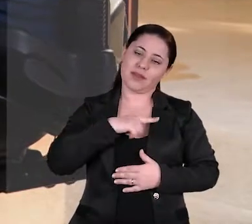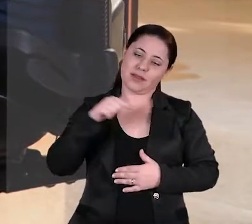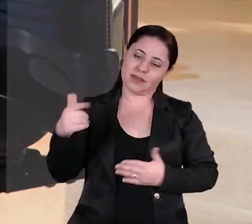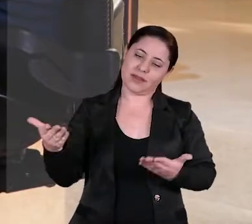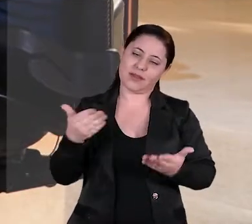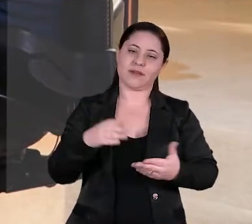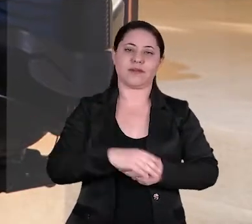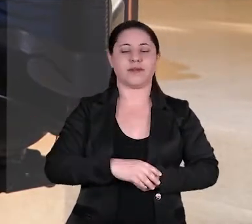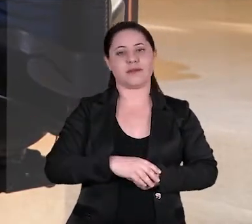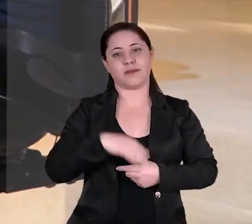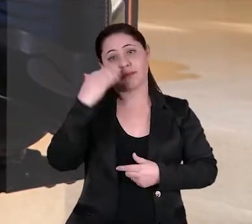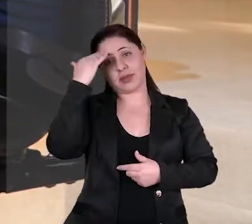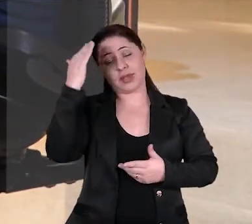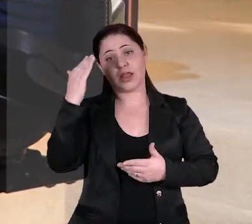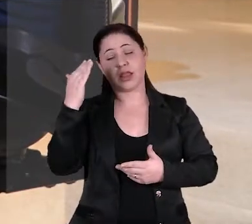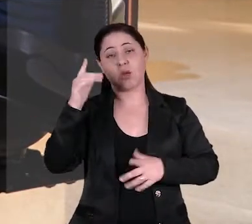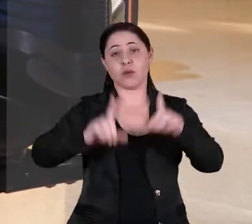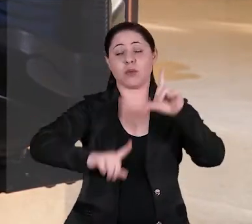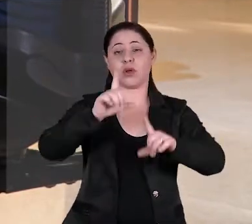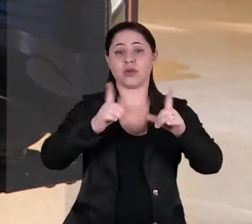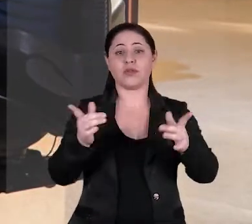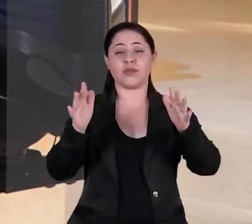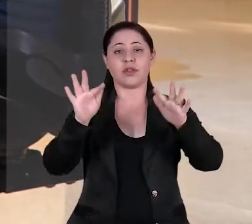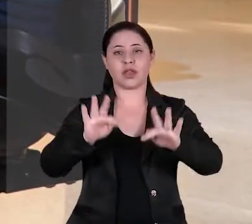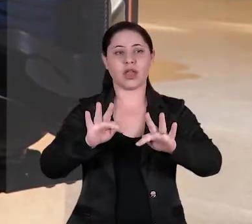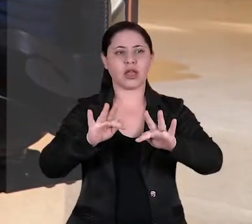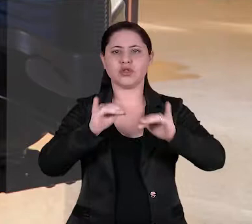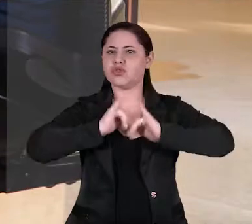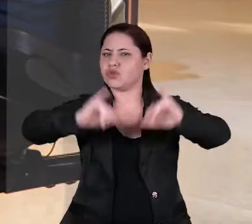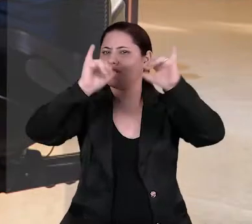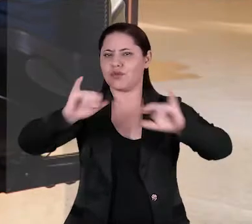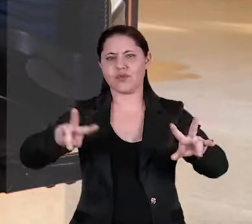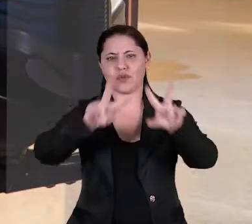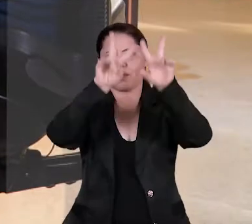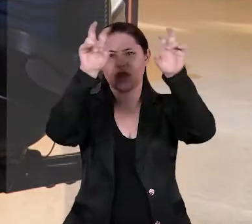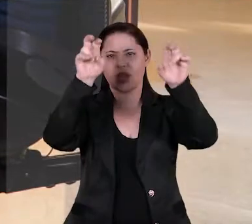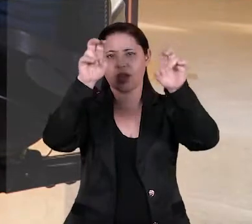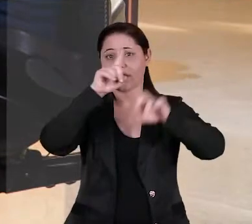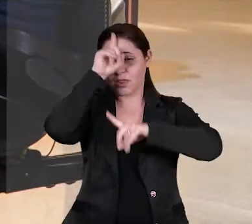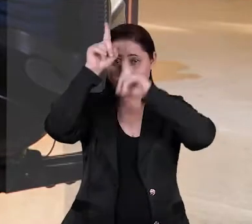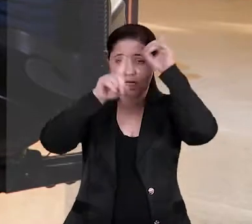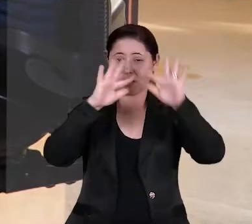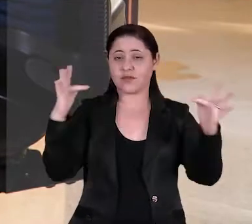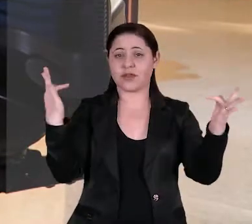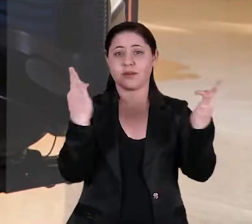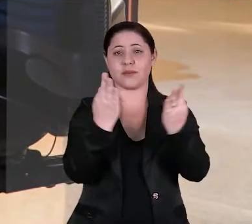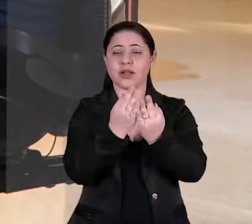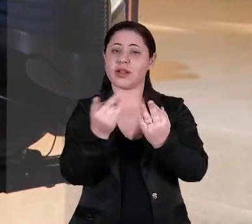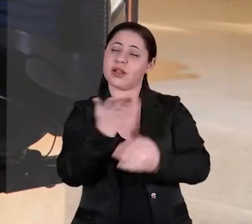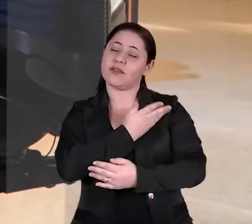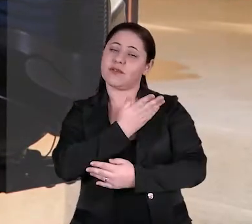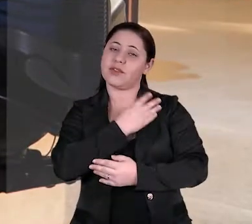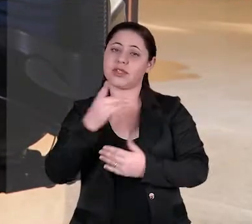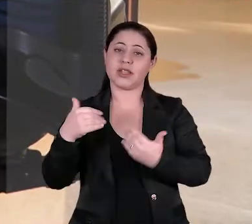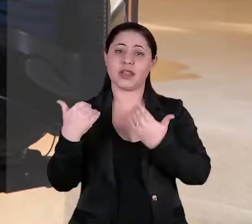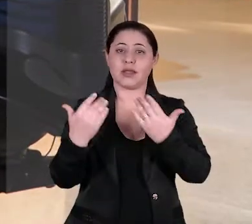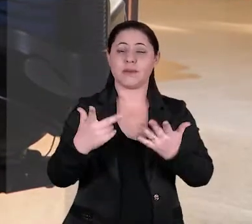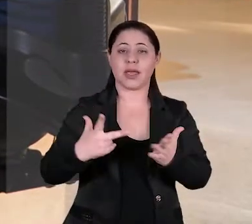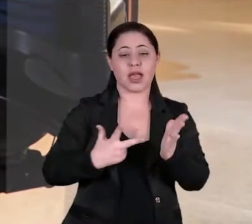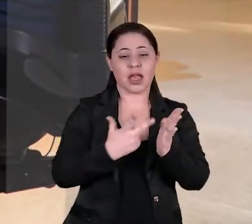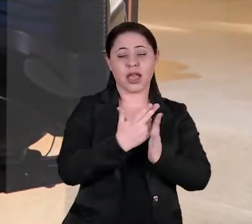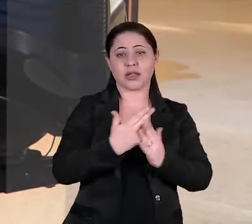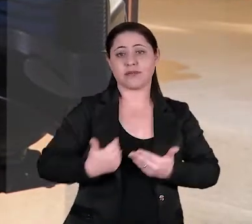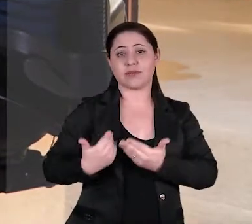Obrigada. O programa fica por aqui. Divulgue essa ideia com seus amigos e familiares. Seja você também um doador de